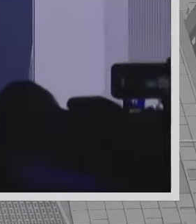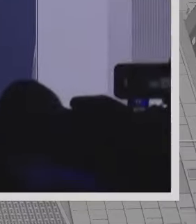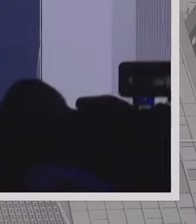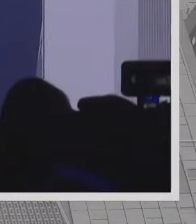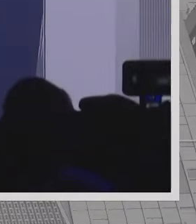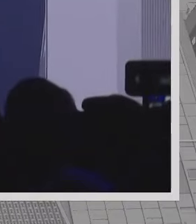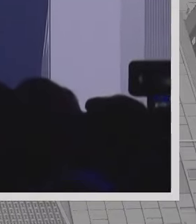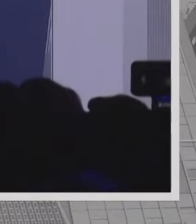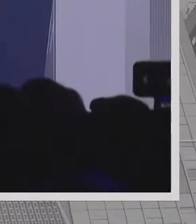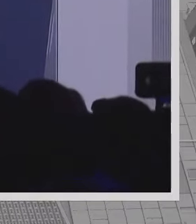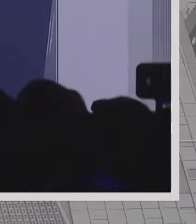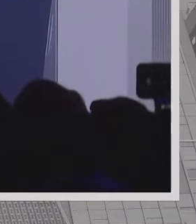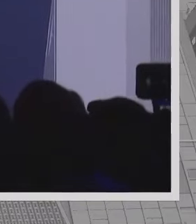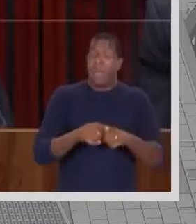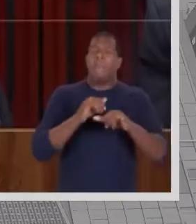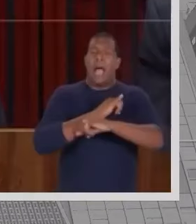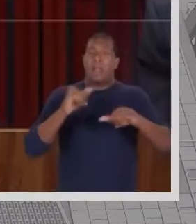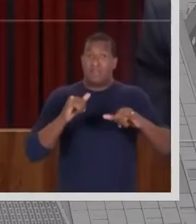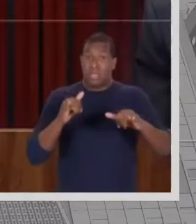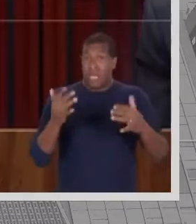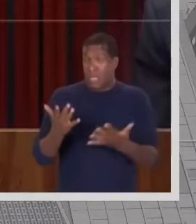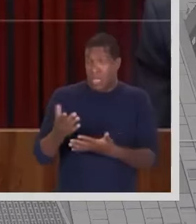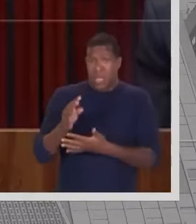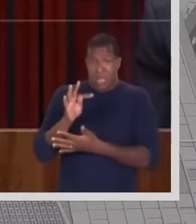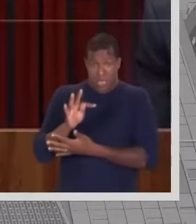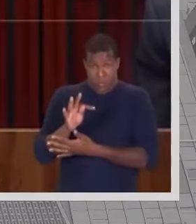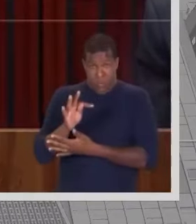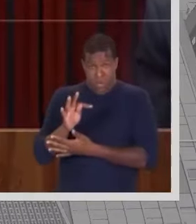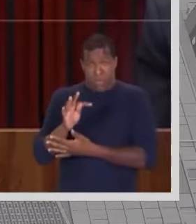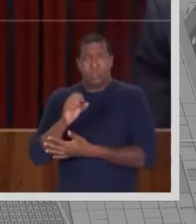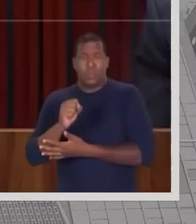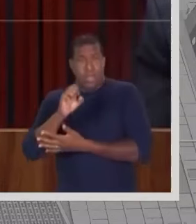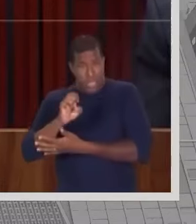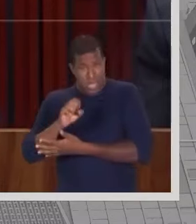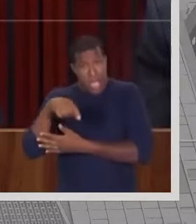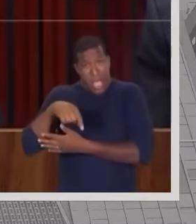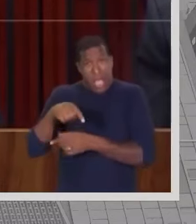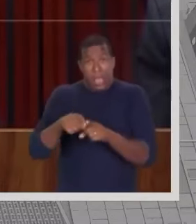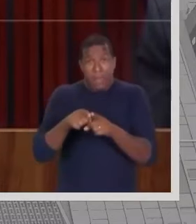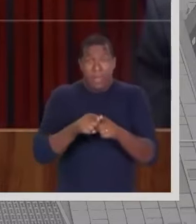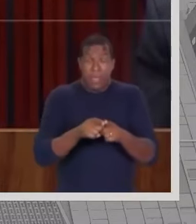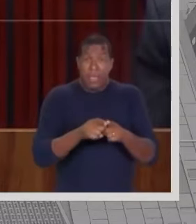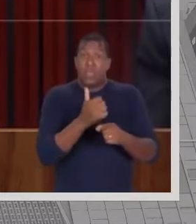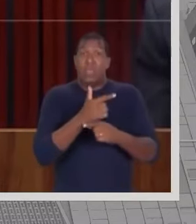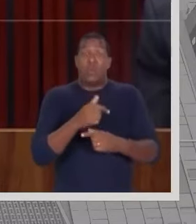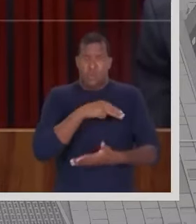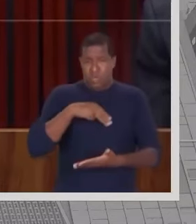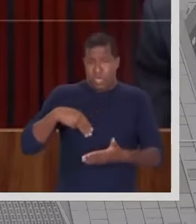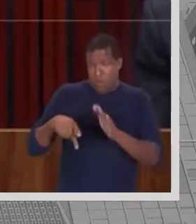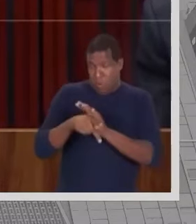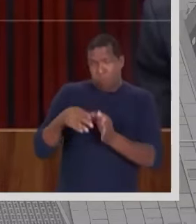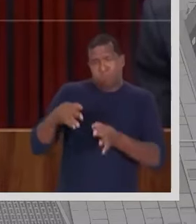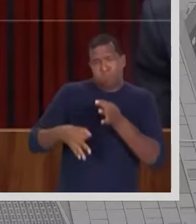por crimes de expressão, como calúnia, injúria, difamação. Mas também é muito clara de que a censura prévia